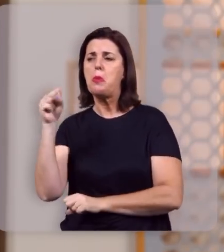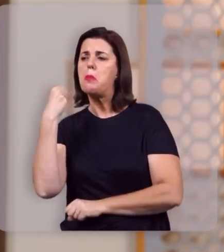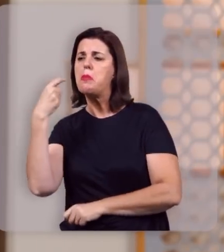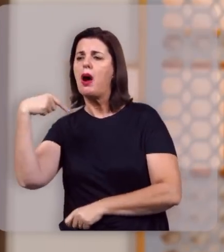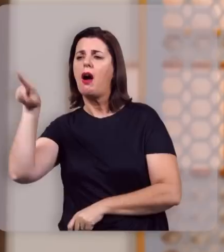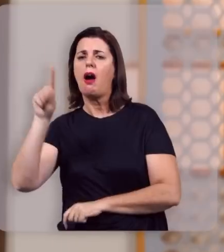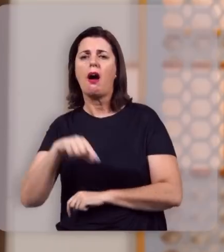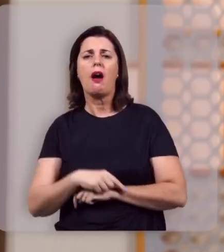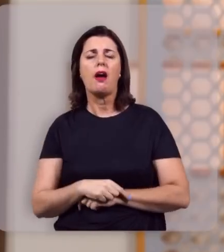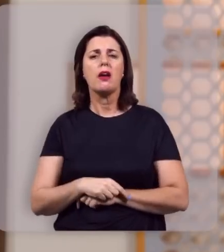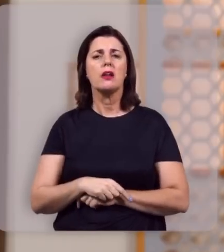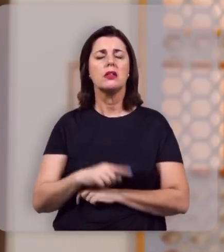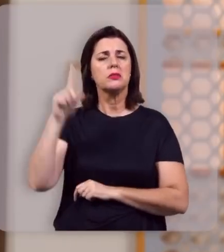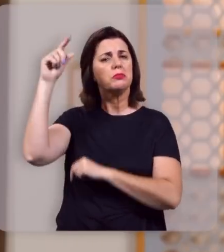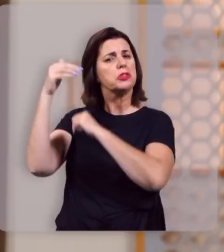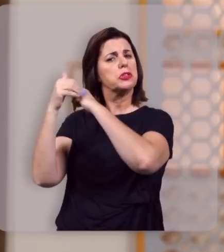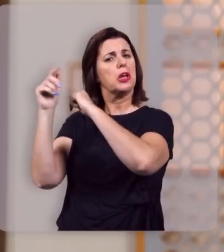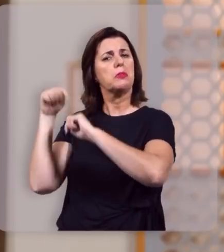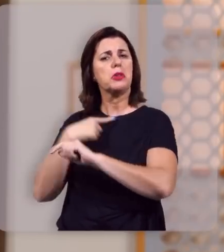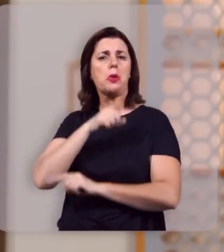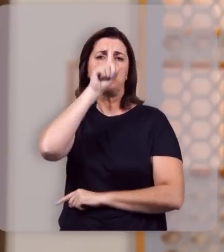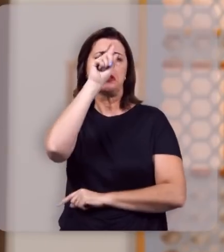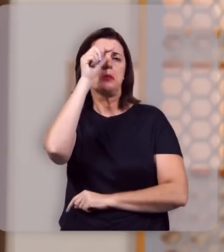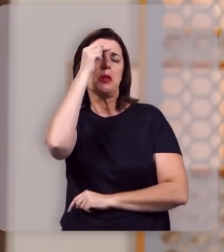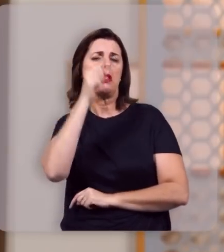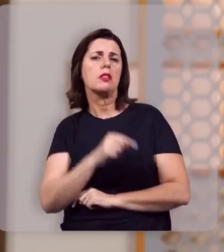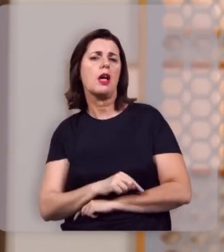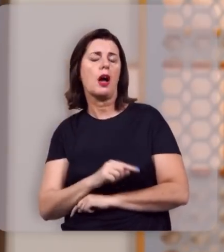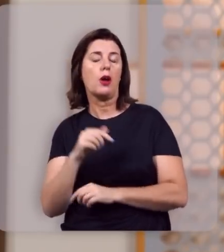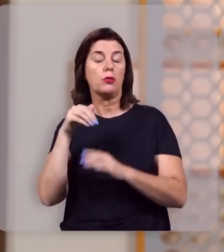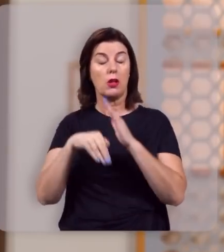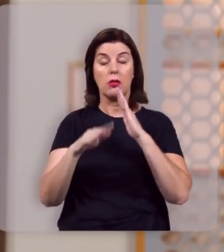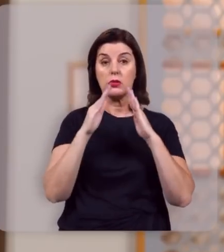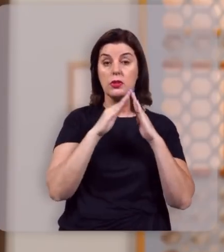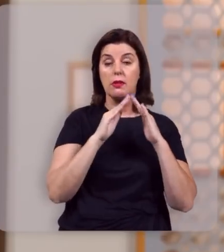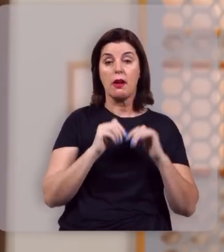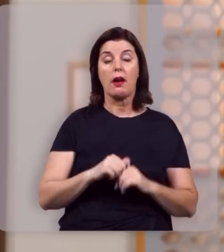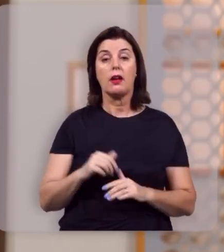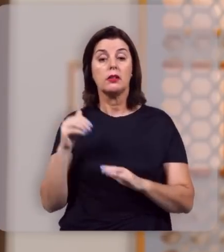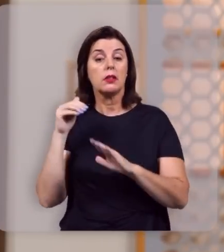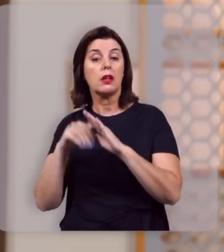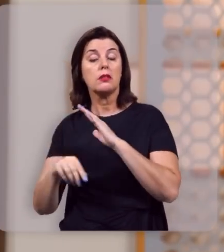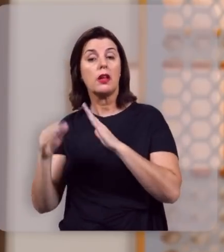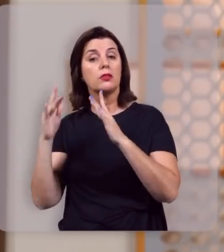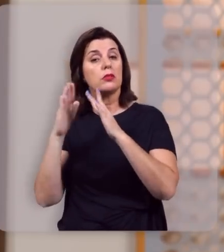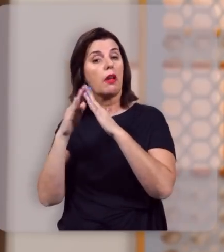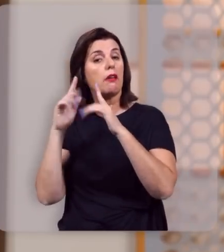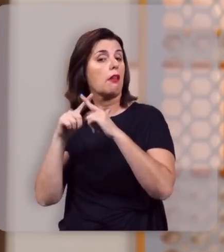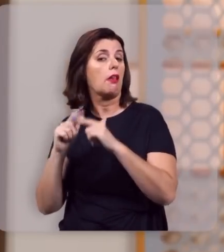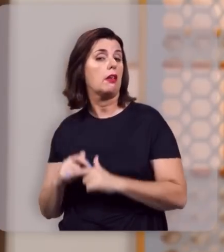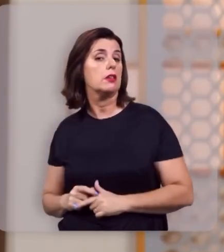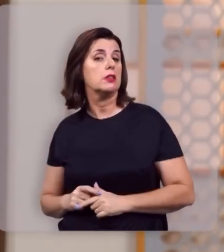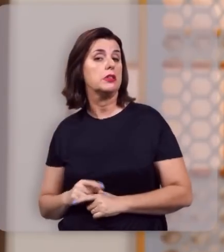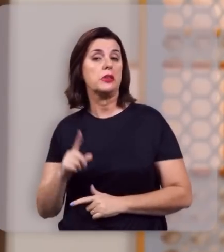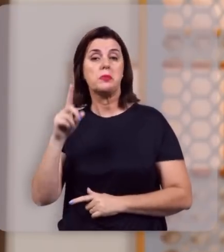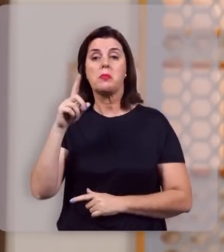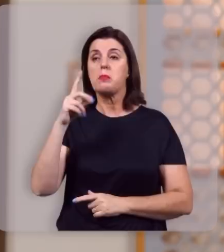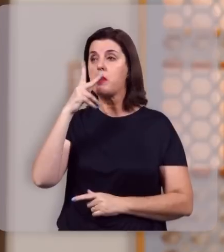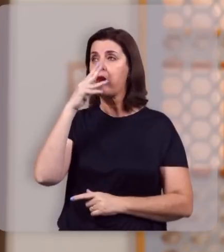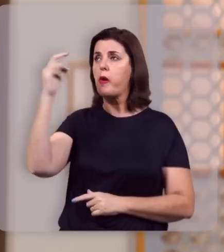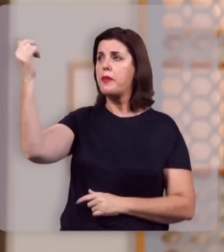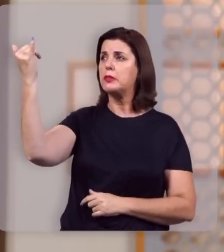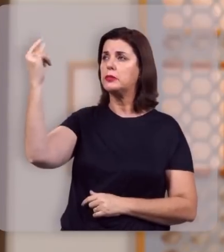esquina, no leito de um hospital, dentro de casa, dentro do santuário. Esta